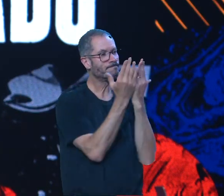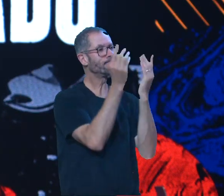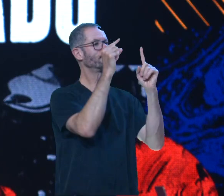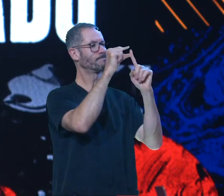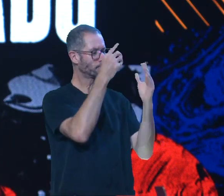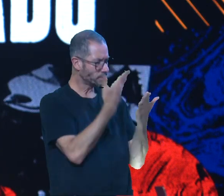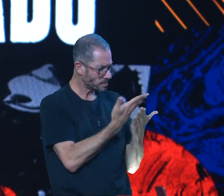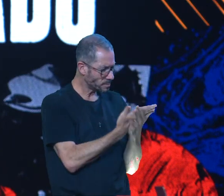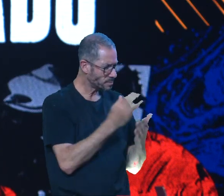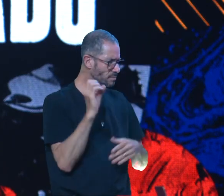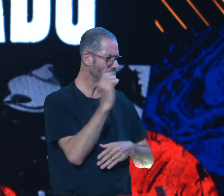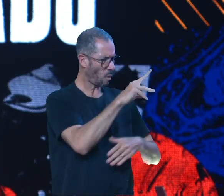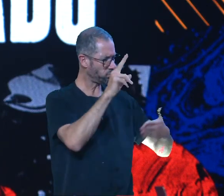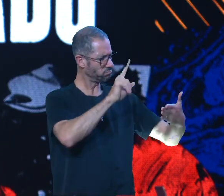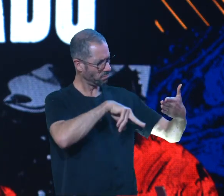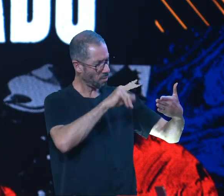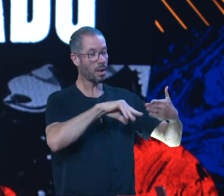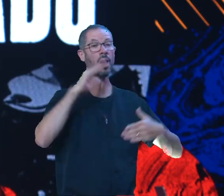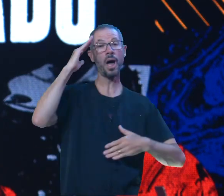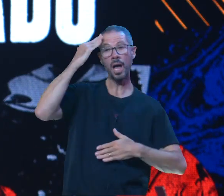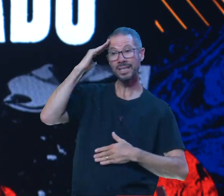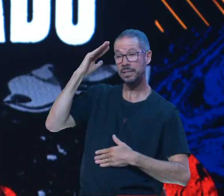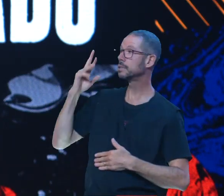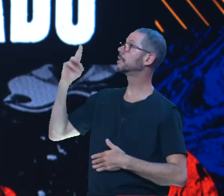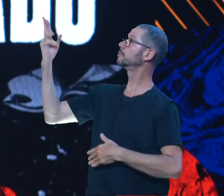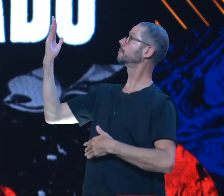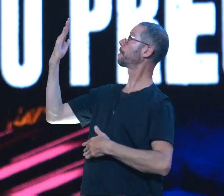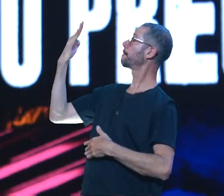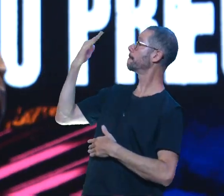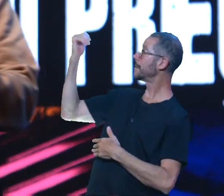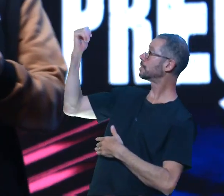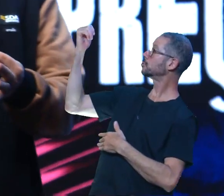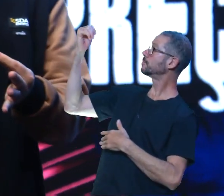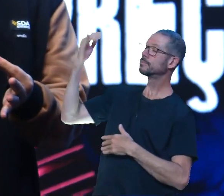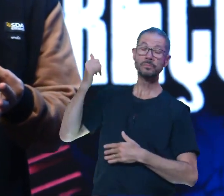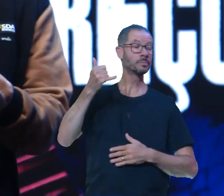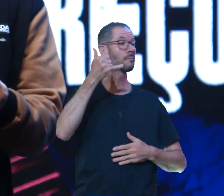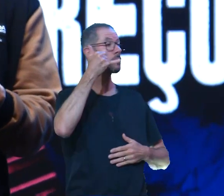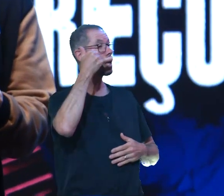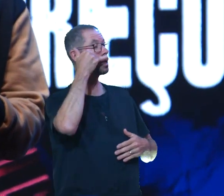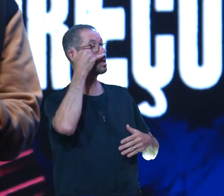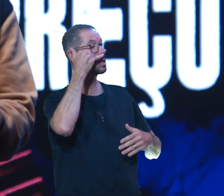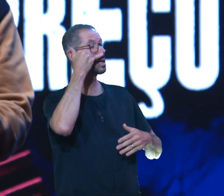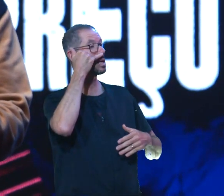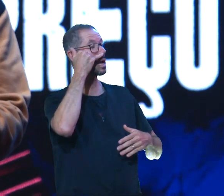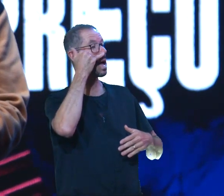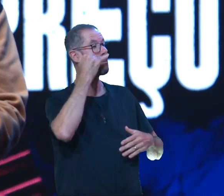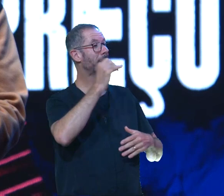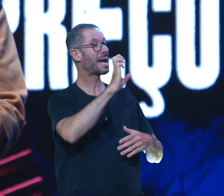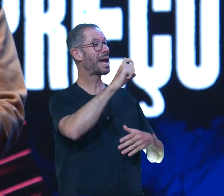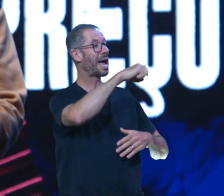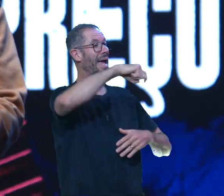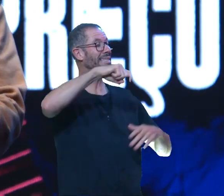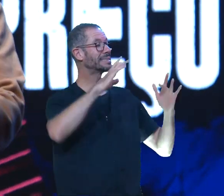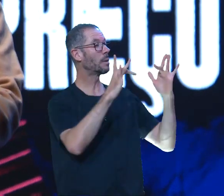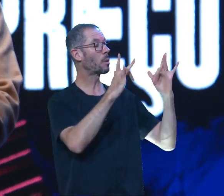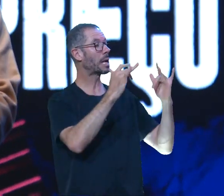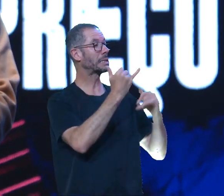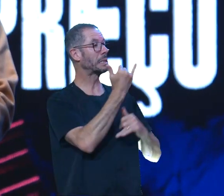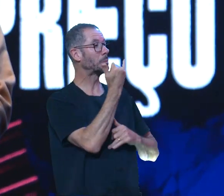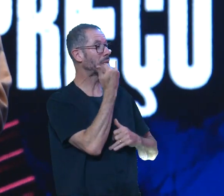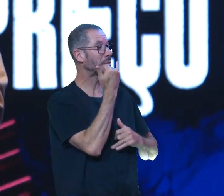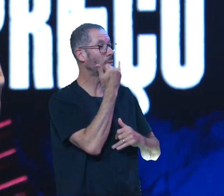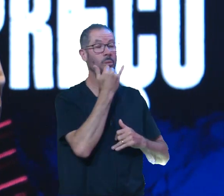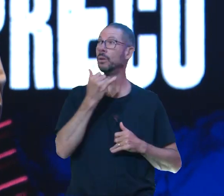ver coisas novas, e entendi Deus me pedindo para ligar para as ex-namoradas e pedir perdão.